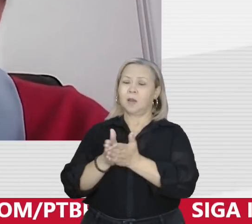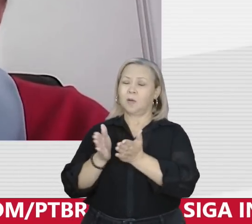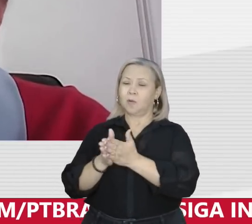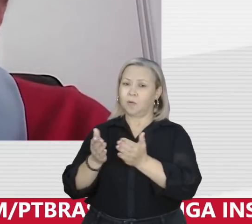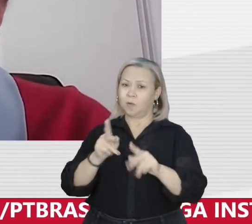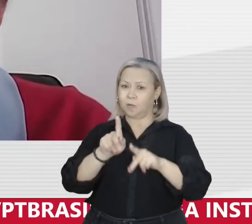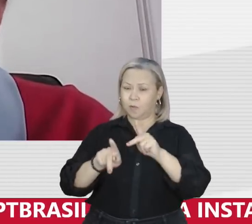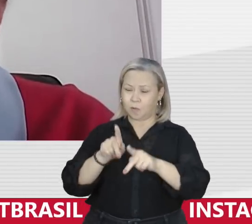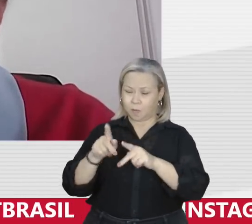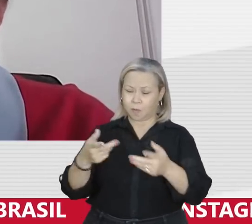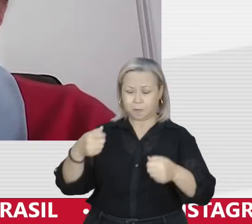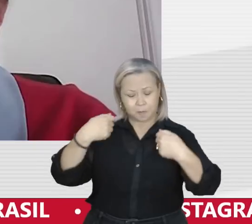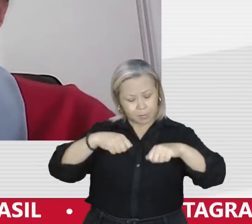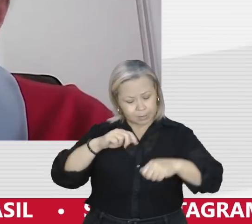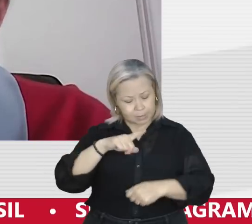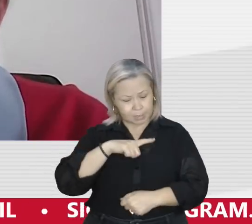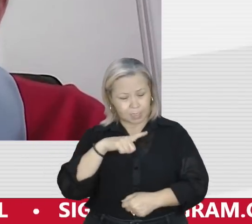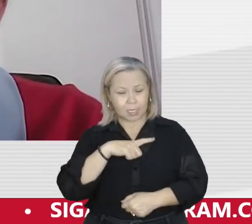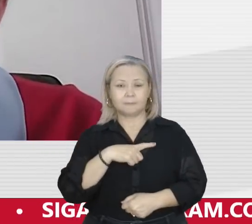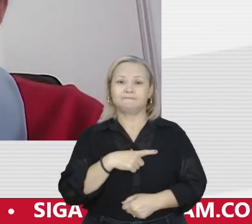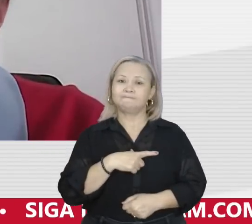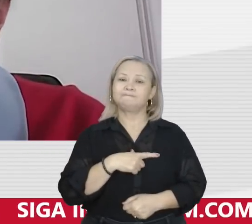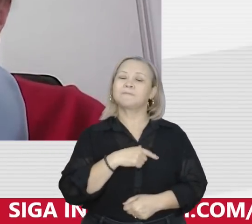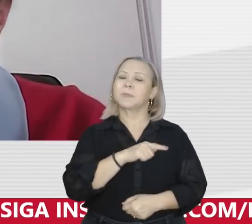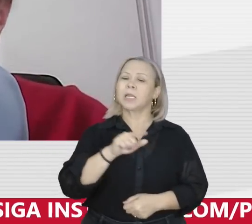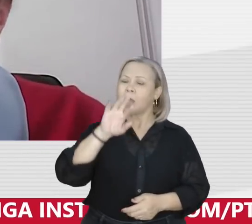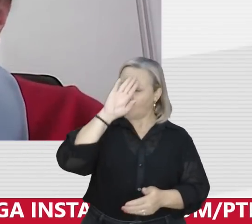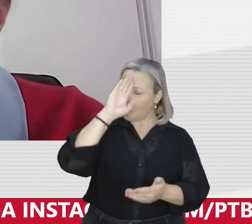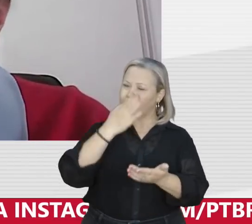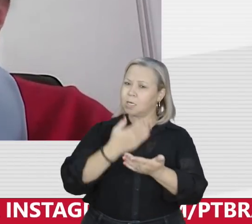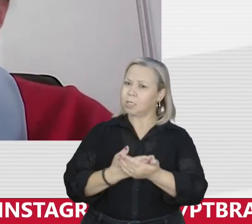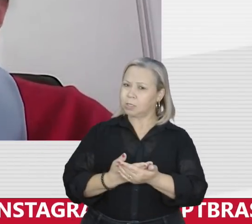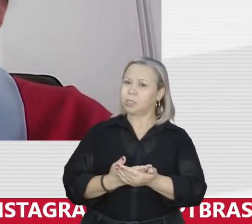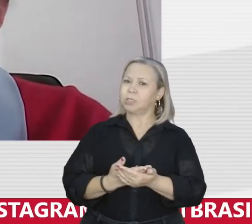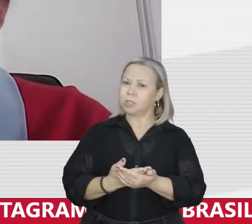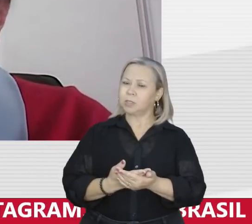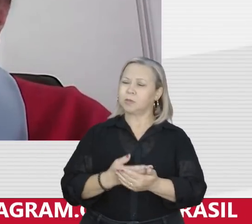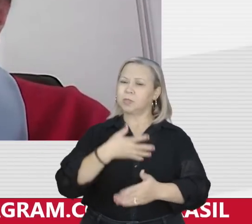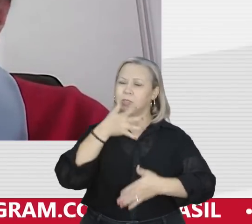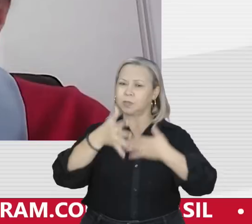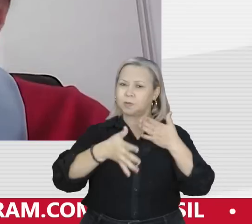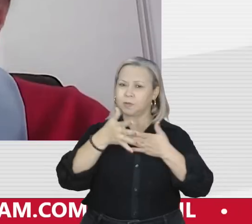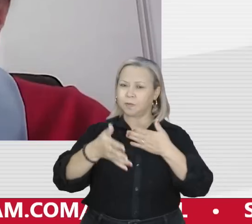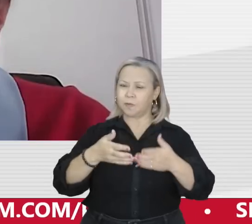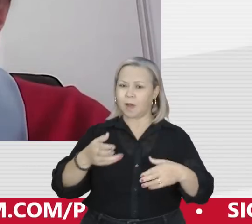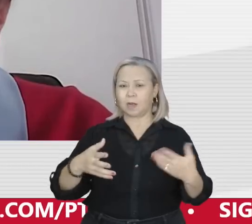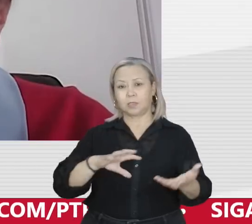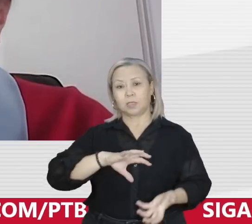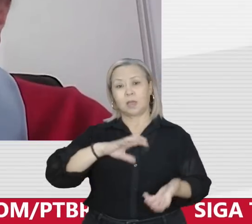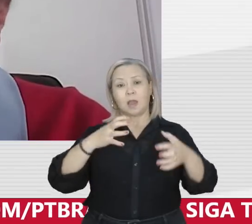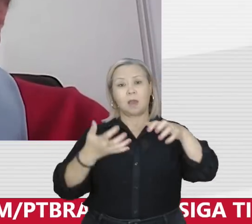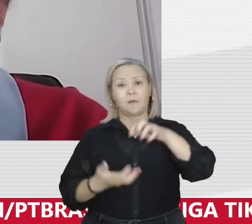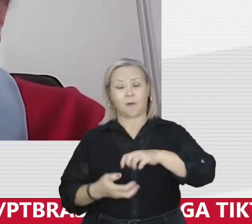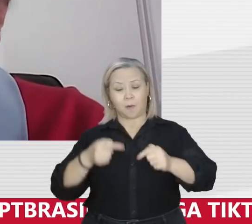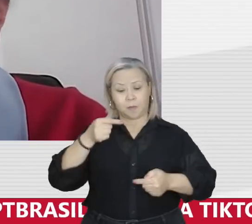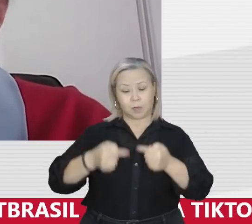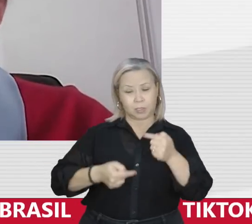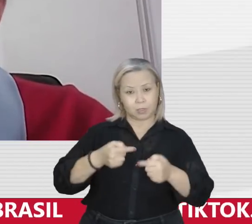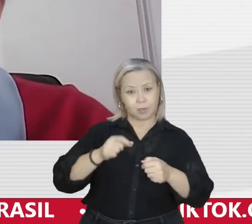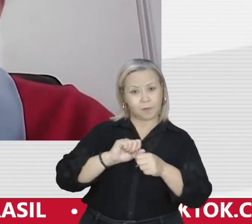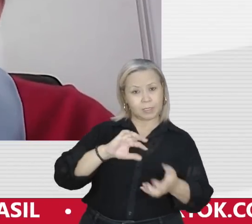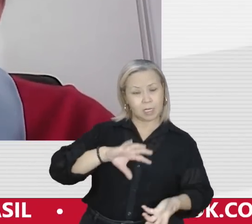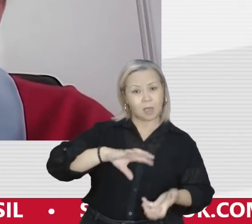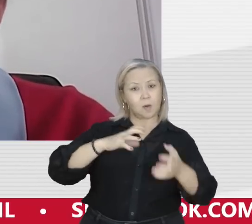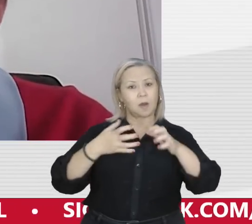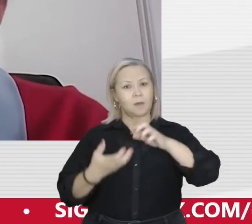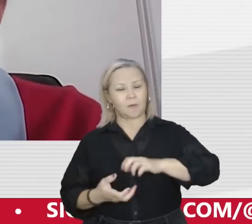precisa ter, né? E é isso que eu acredito quando a gente fala de reforma política. É fazer uma reforma